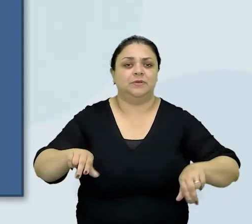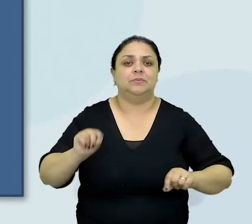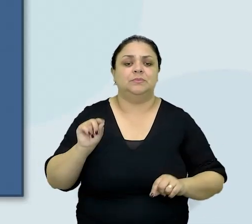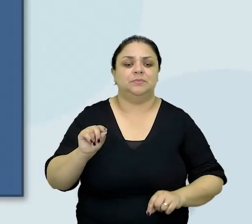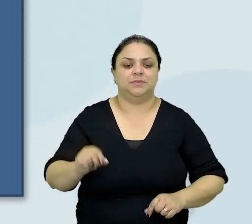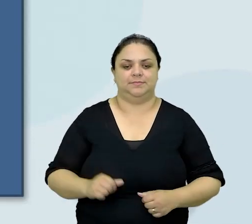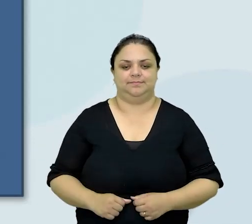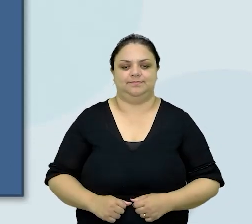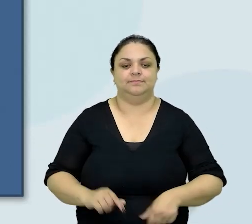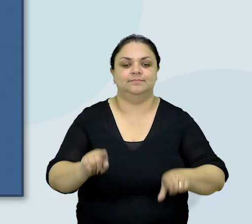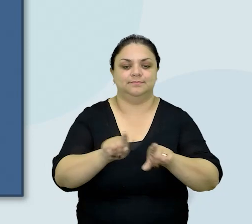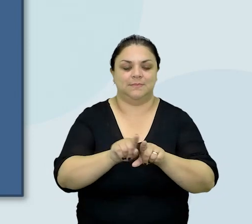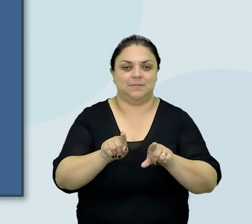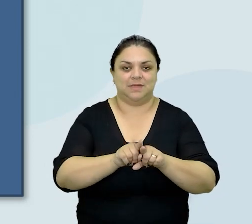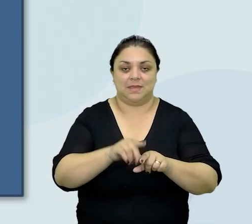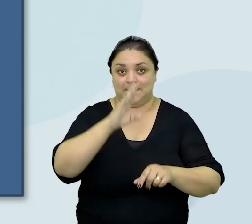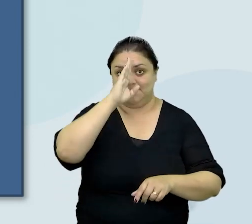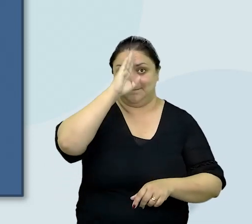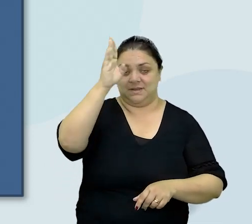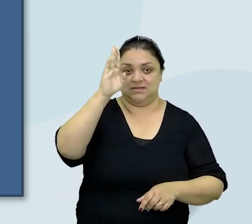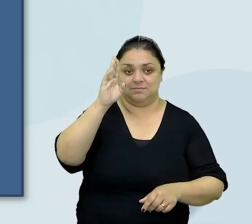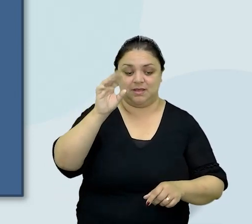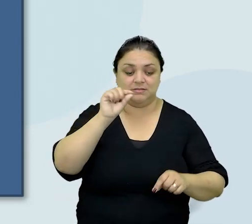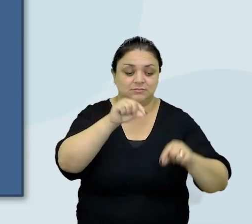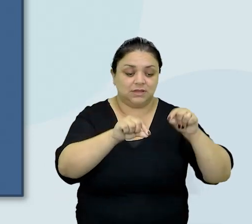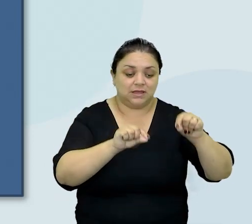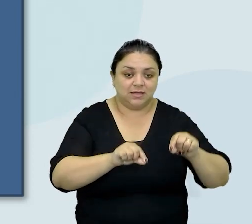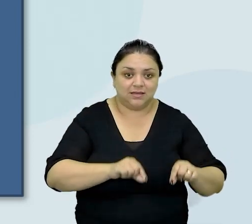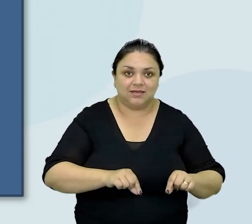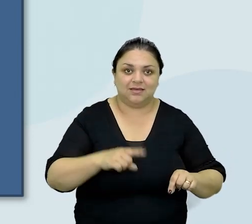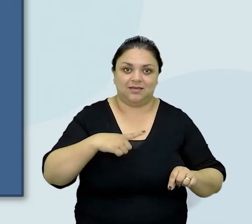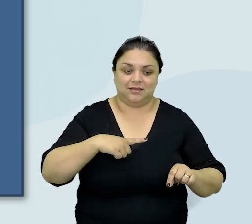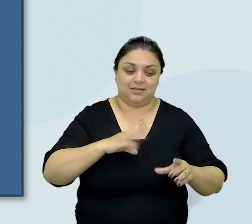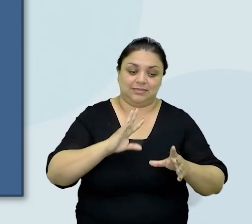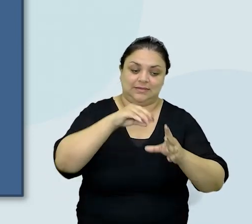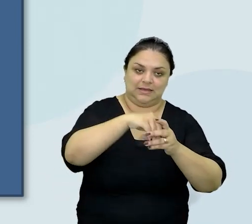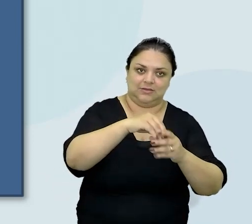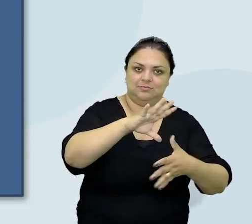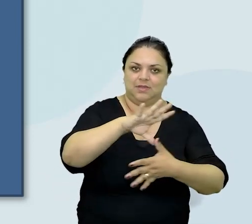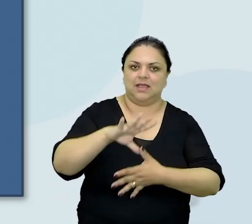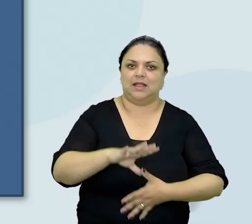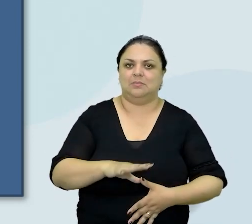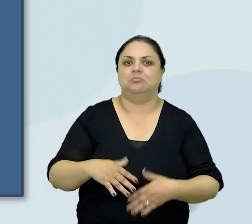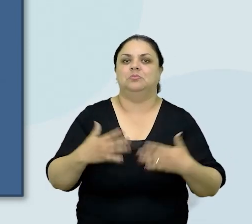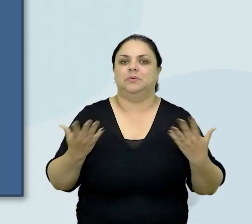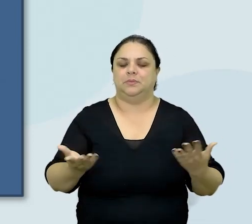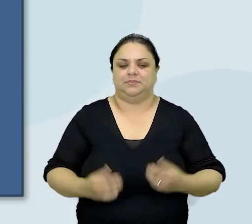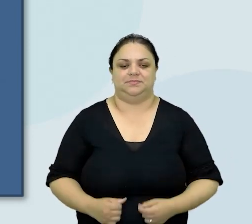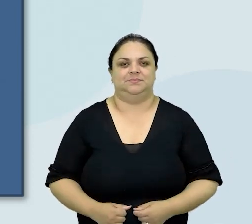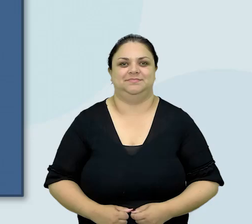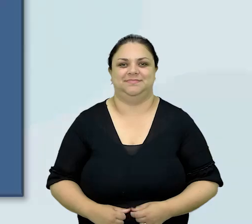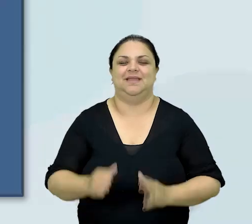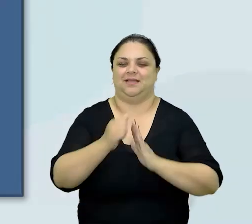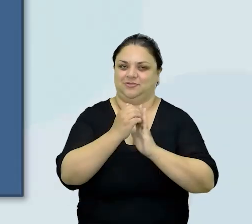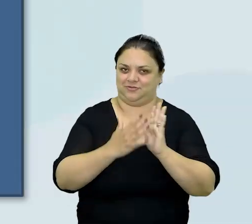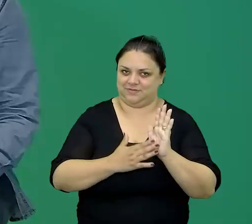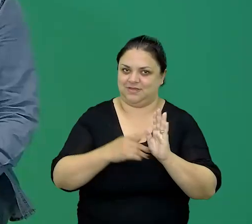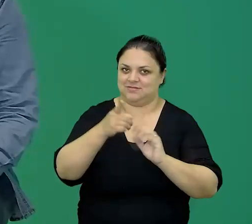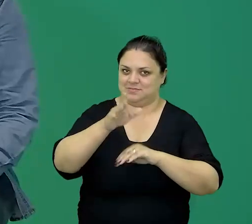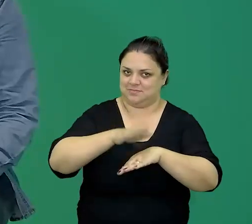falar sobre as principais propriedades das projeções cartográficas. Isso aqui vai estar relacionado à atividade que vocês